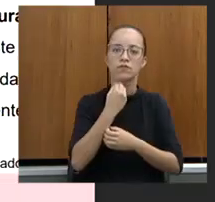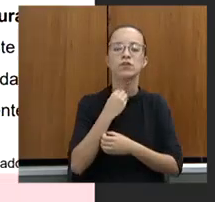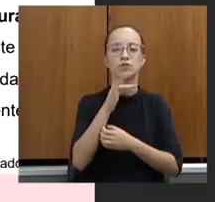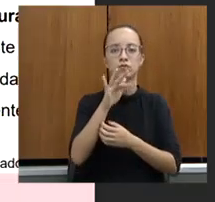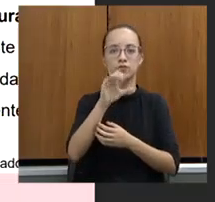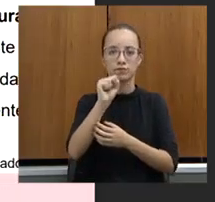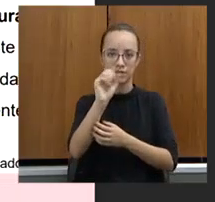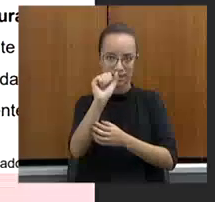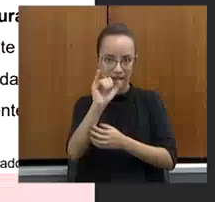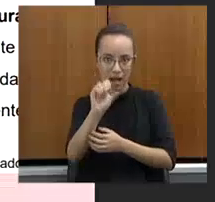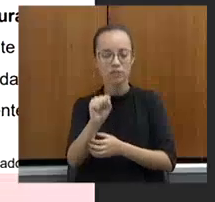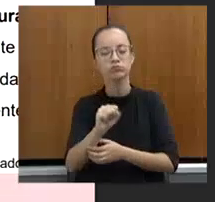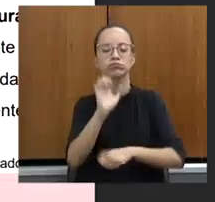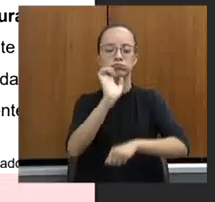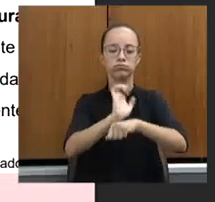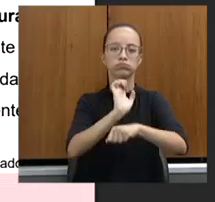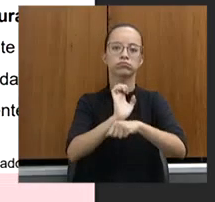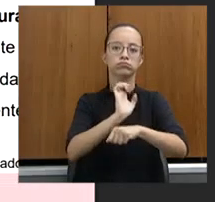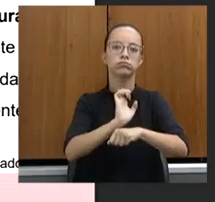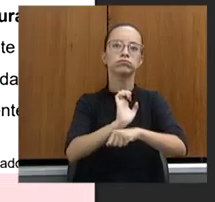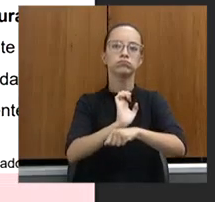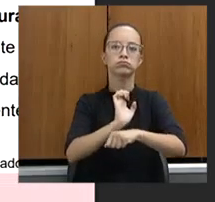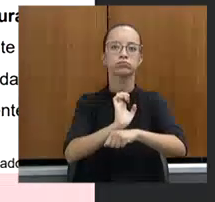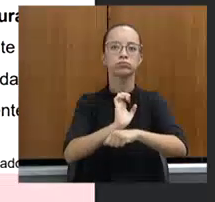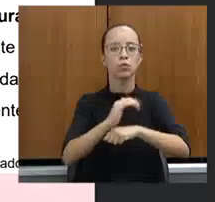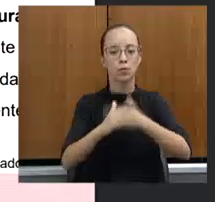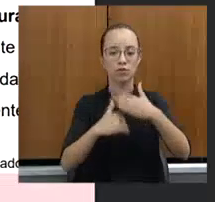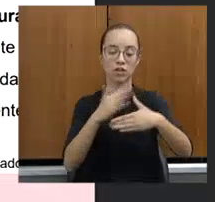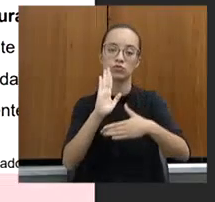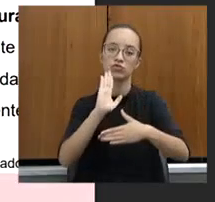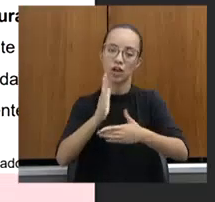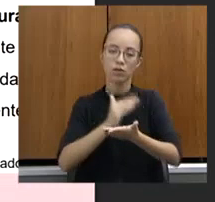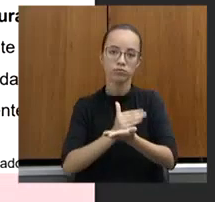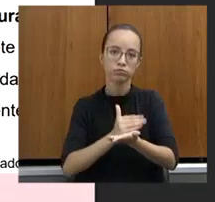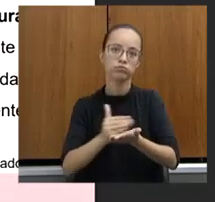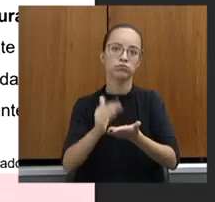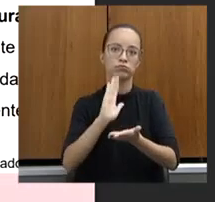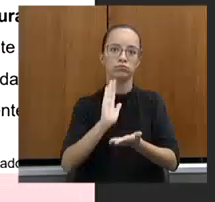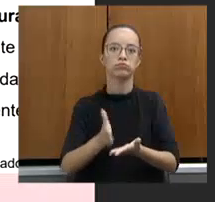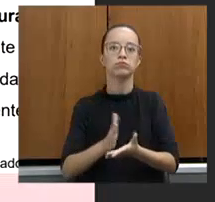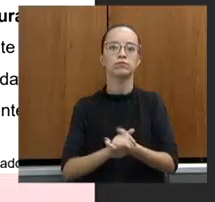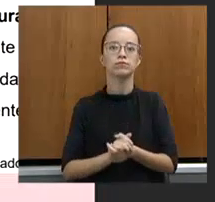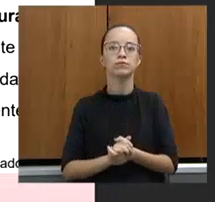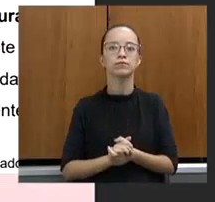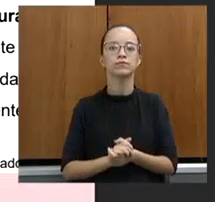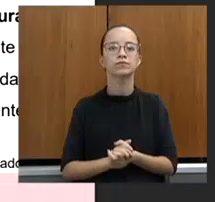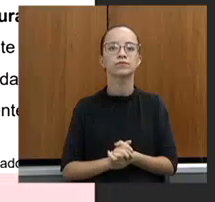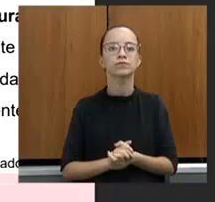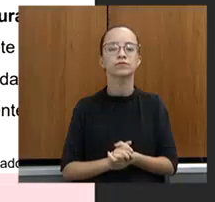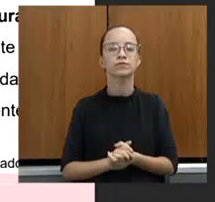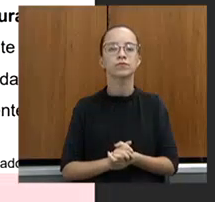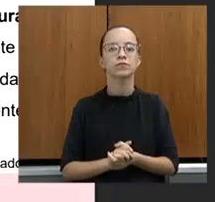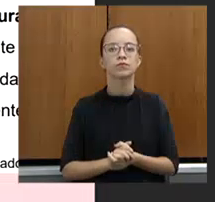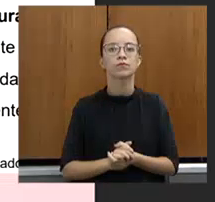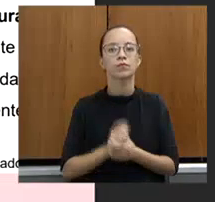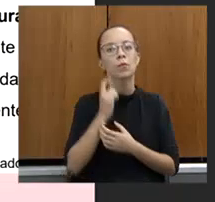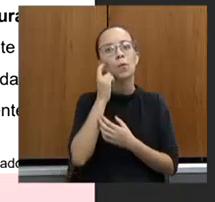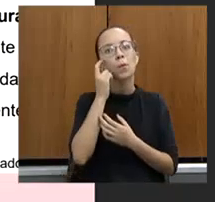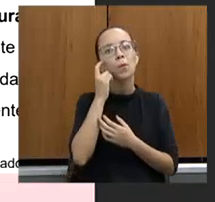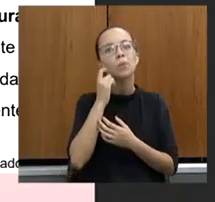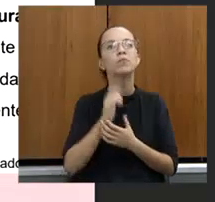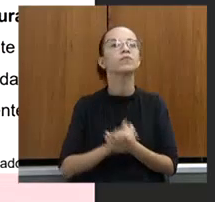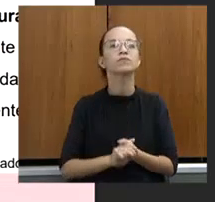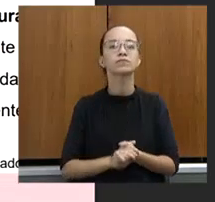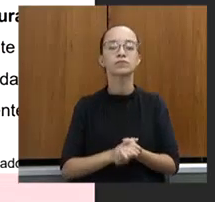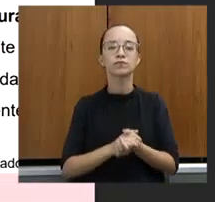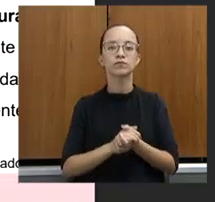estado do Estado vem sistematicamente fazendo esse processo há alguns anos né Obrigado enfim e aí